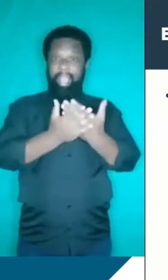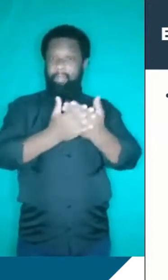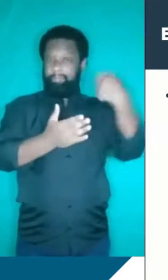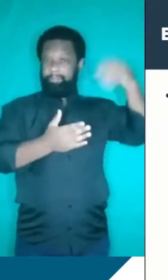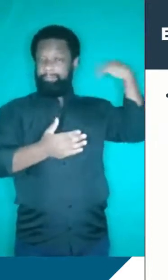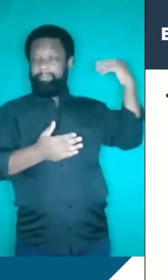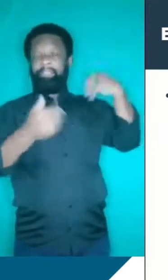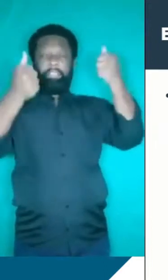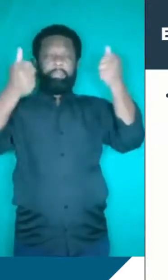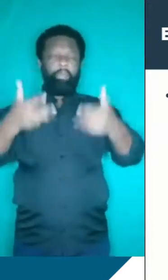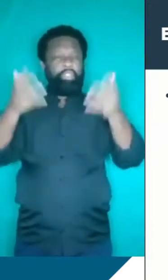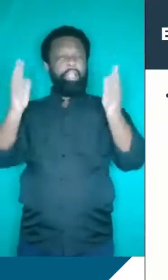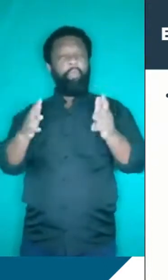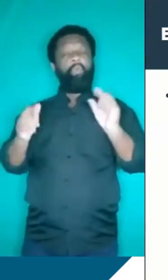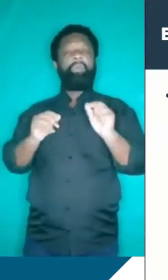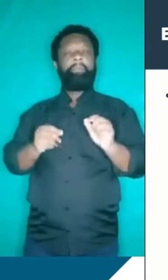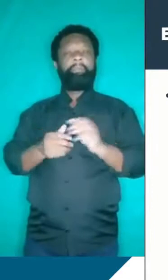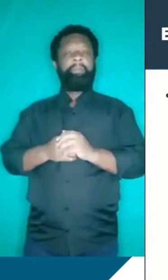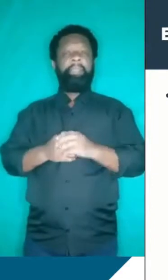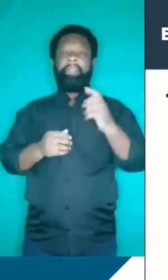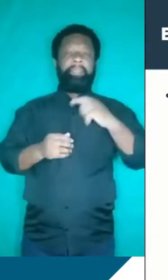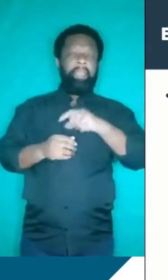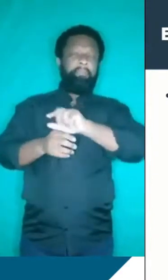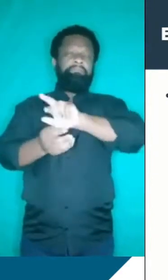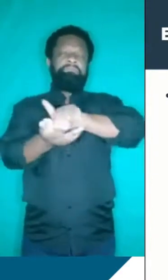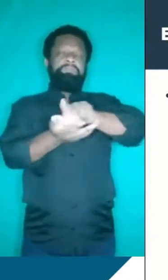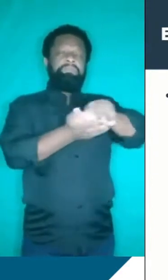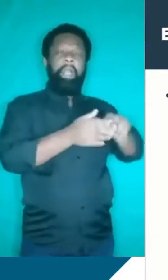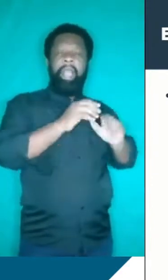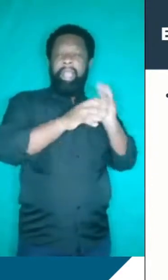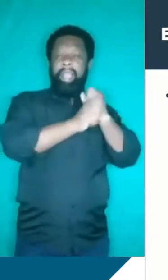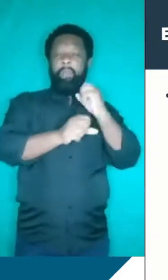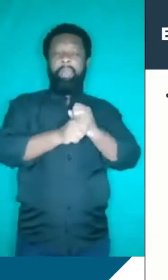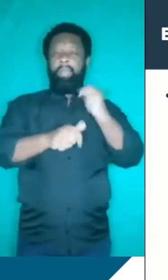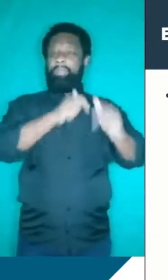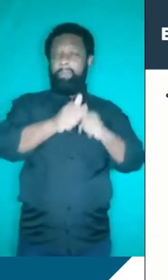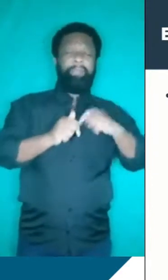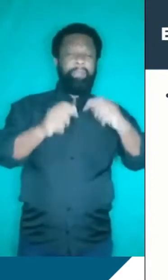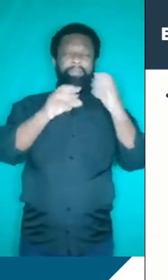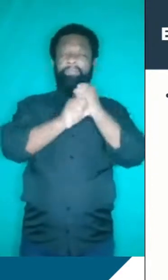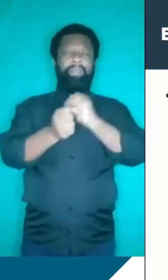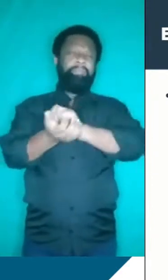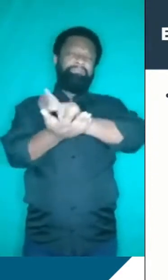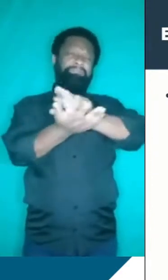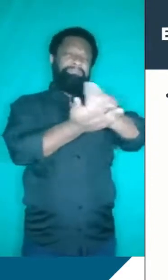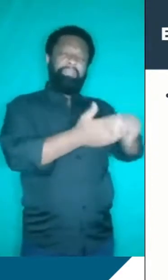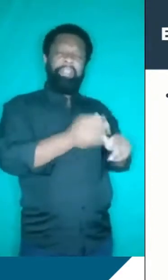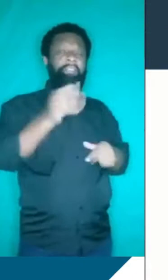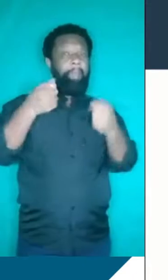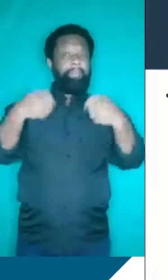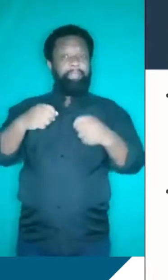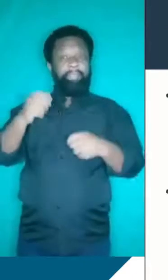associada a trabalho que existem diversas formas de calcular o trabalho de um corpo. E eu acho, inclusive, que